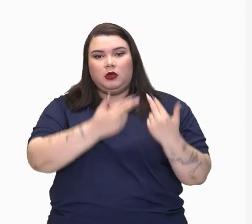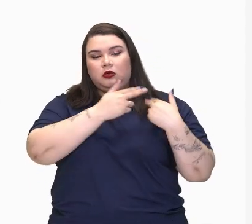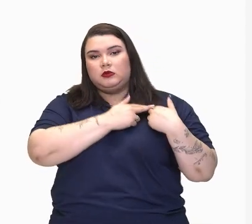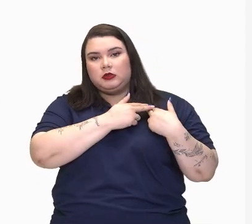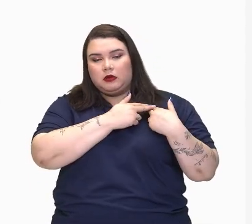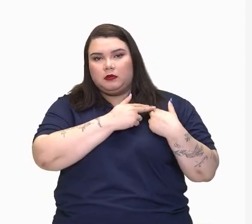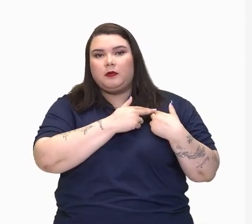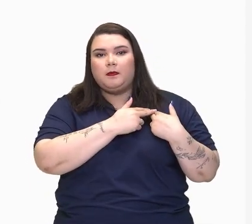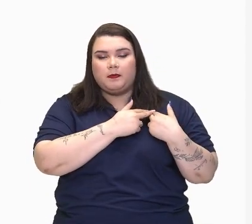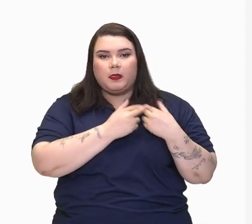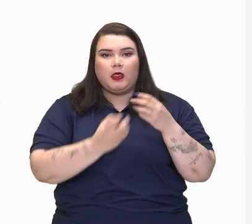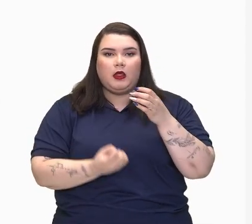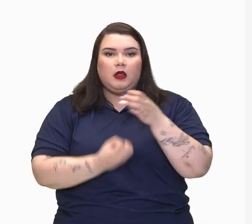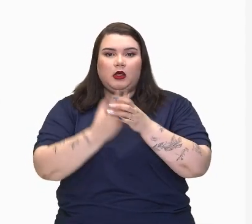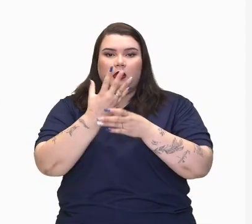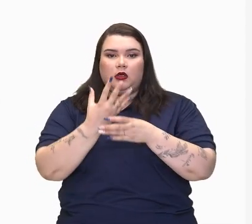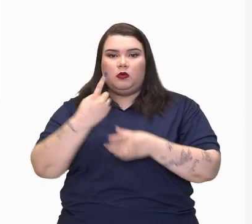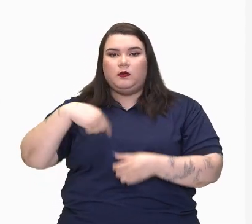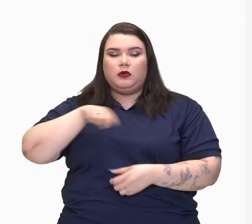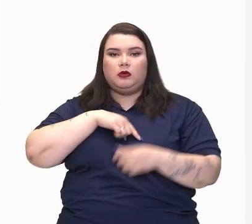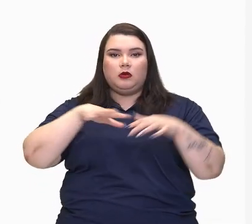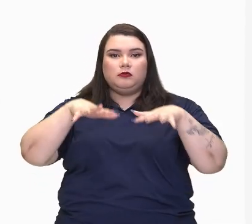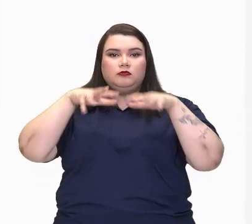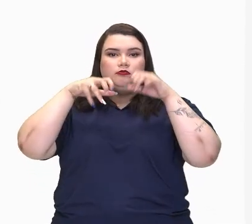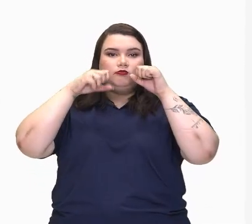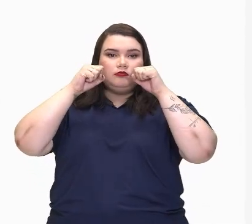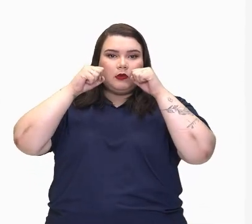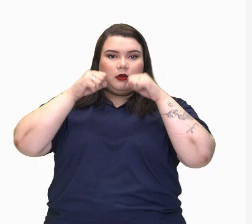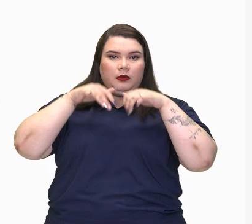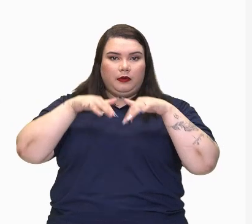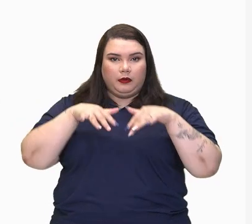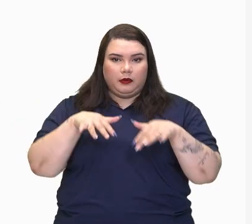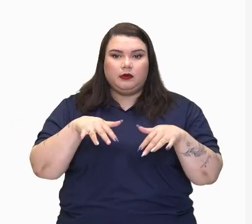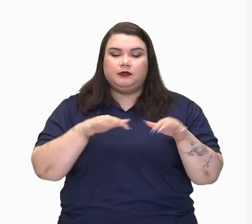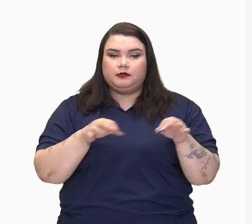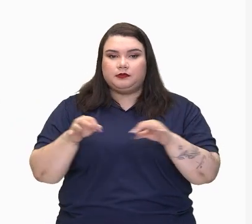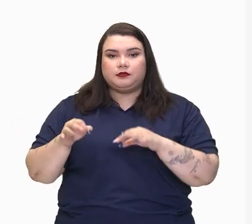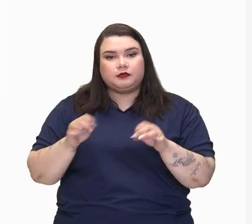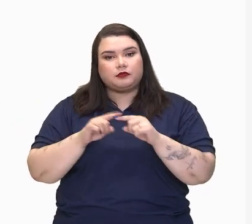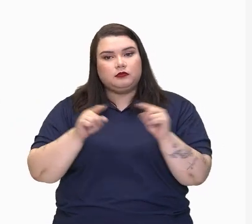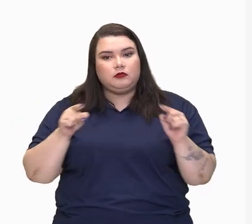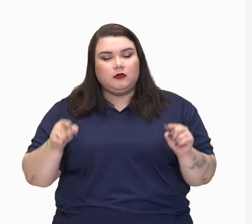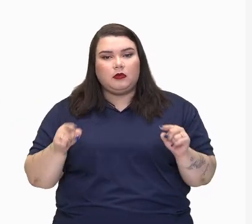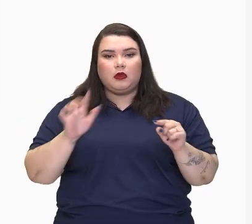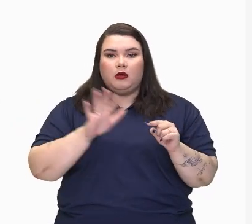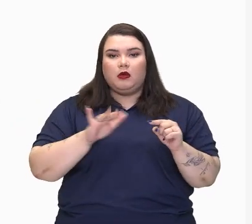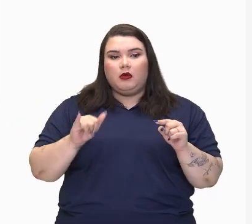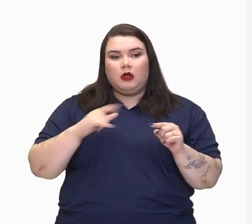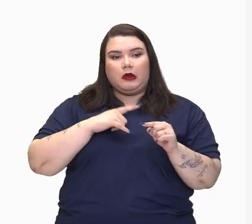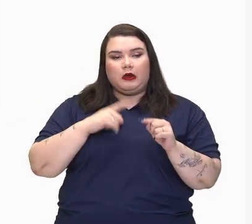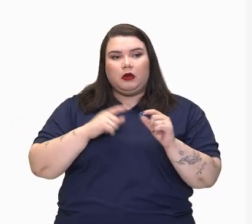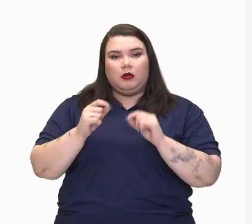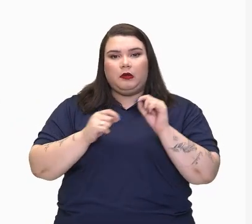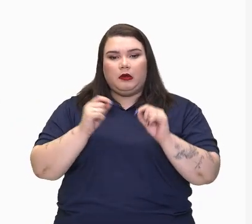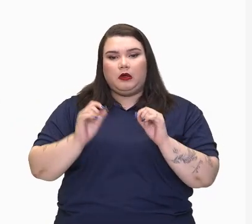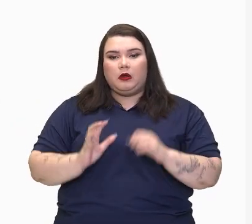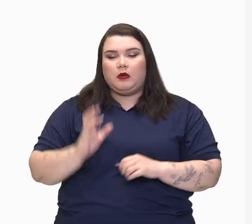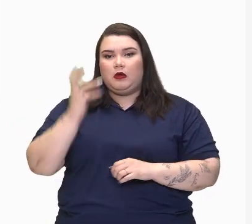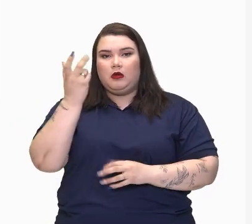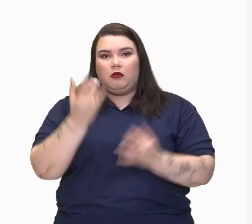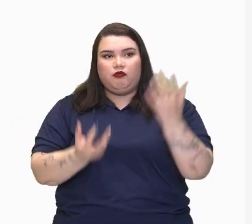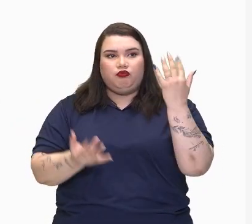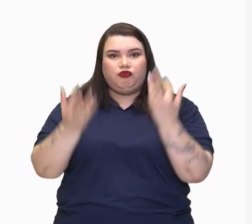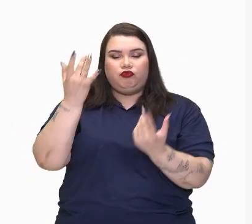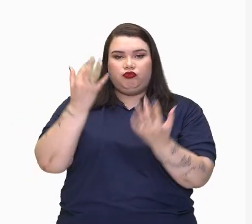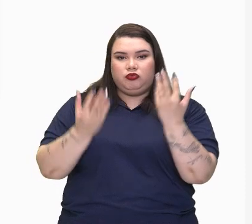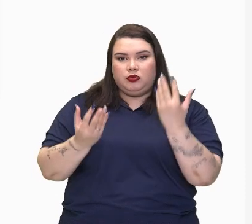produção do que nós respiramos, mas ela vai sendo queimada, afetada ali pelas queimadas, né? Então a gente